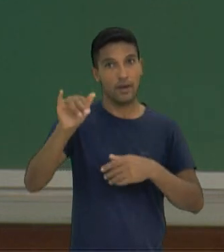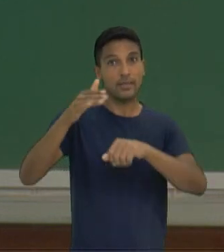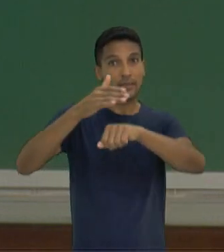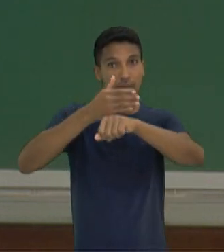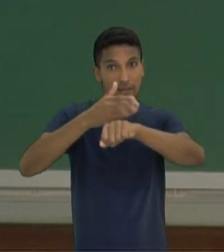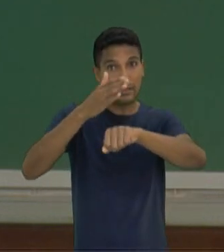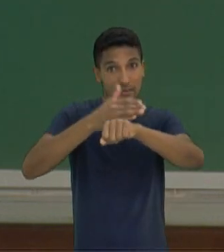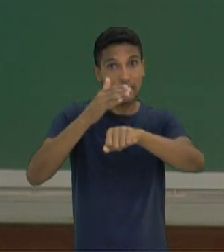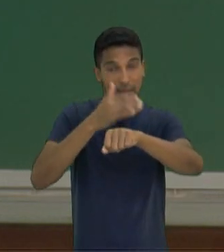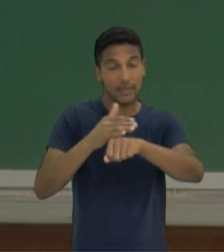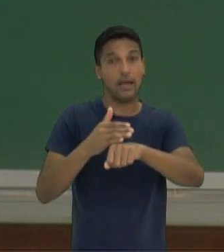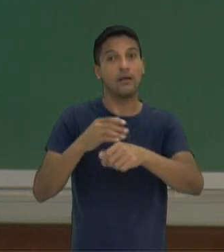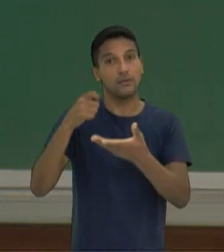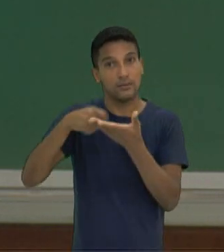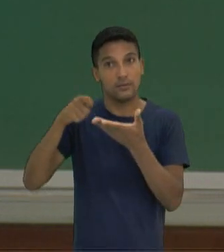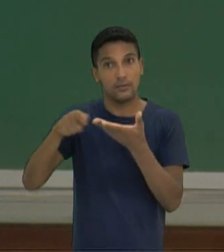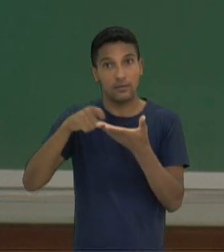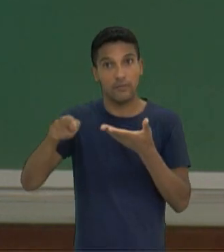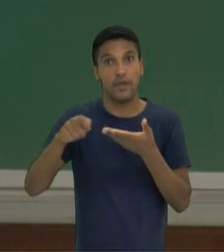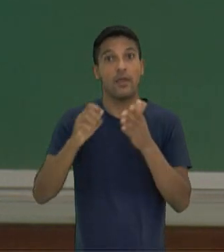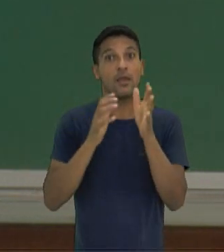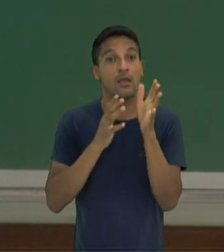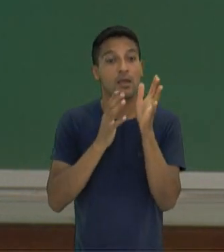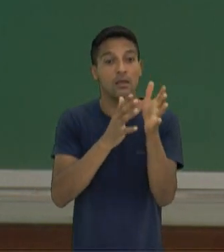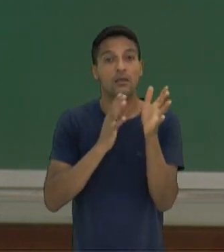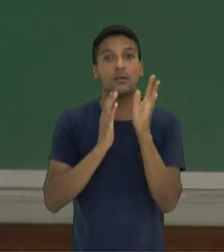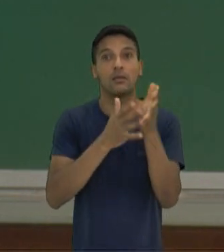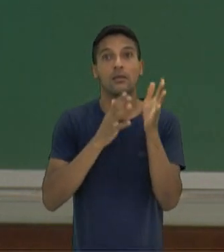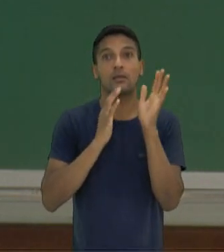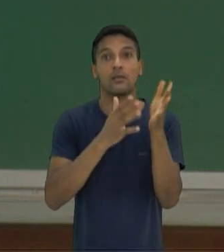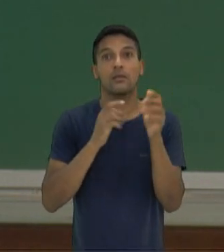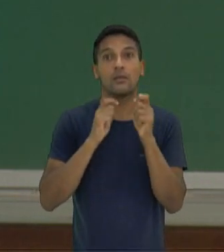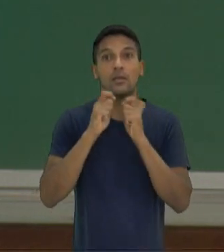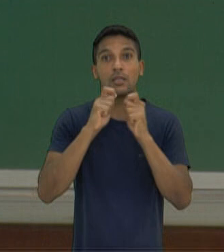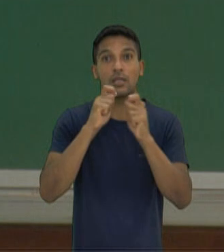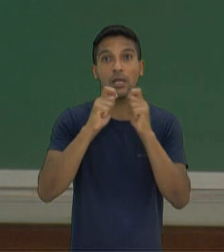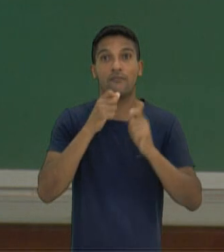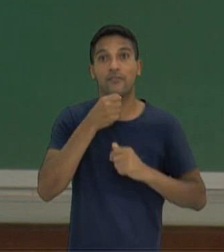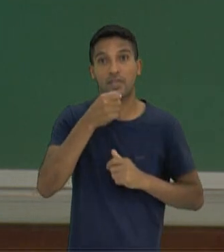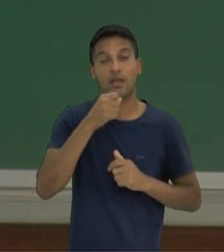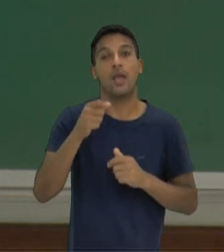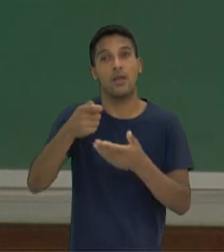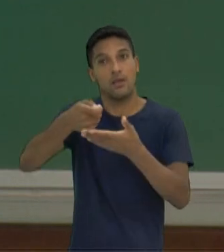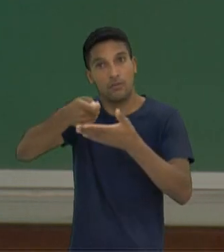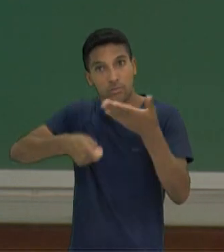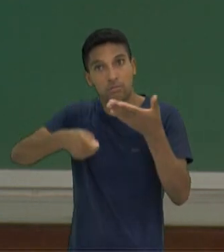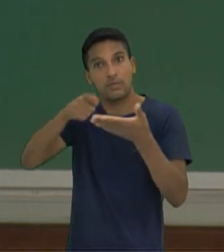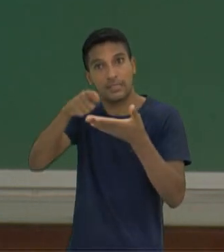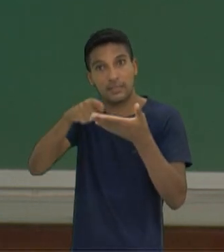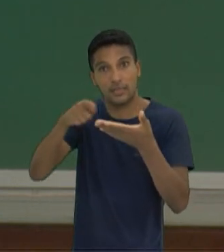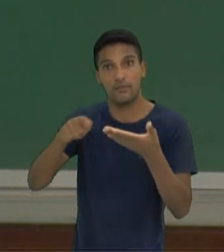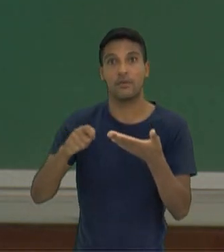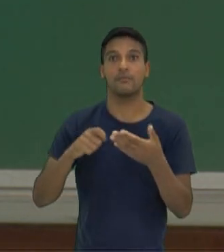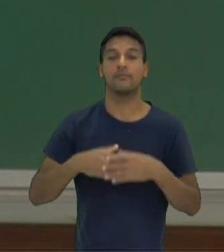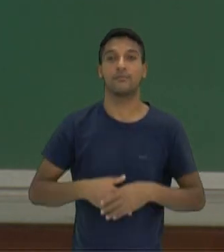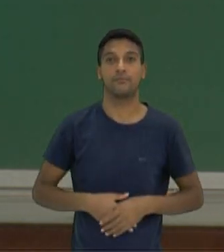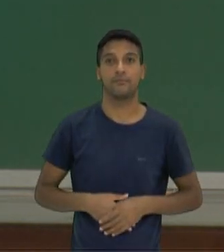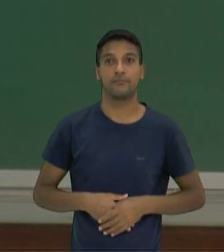fique atento, iremos retomar algumas características também. Esteja com o seu caderno em mãos para registrar tudo aí.